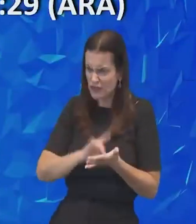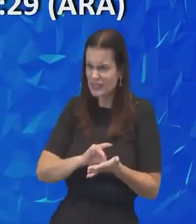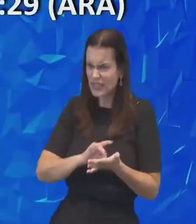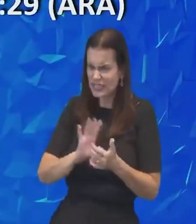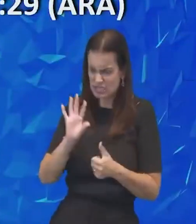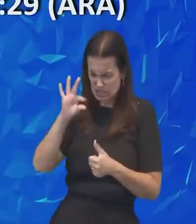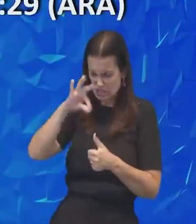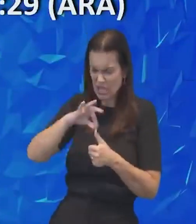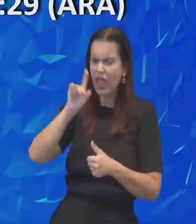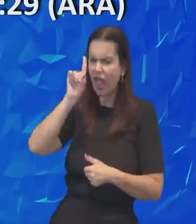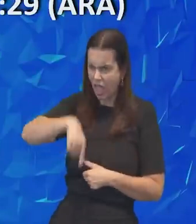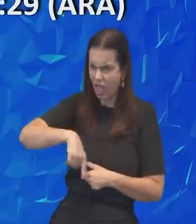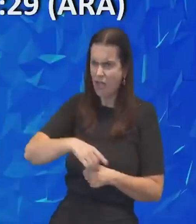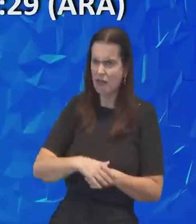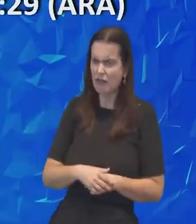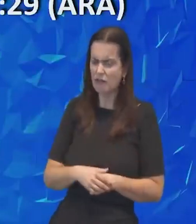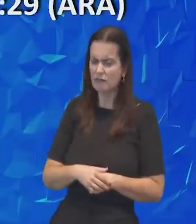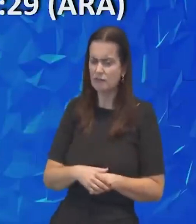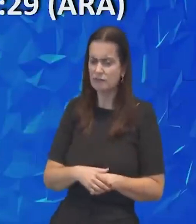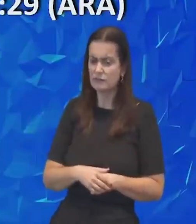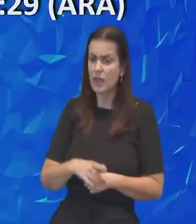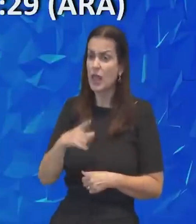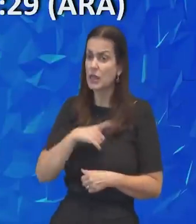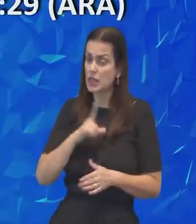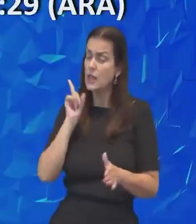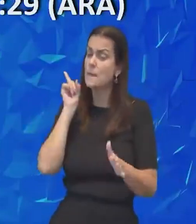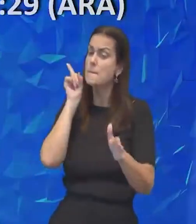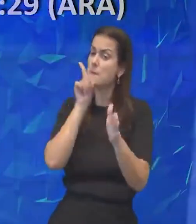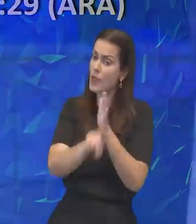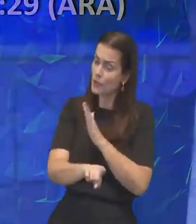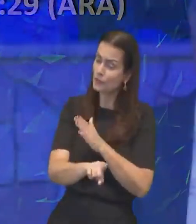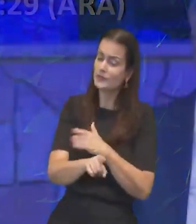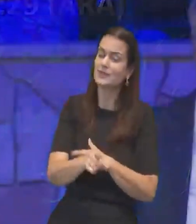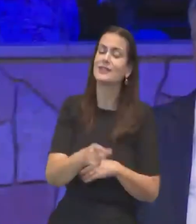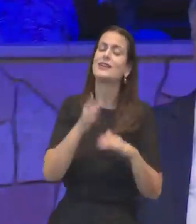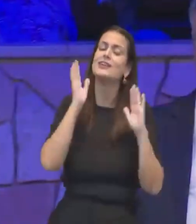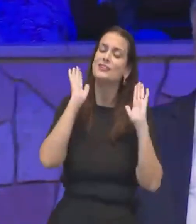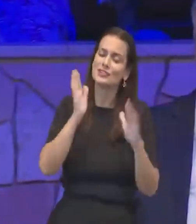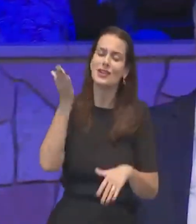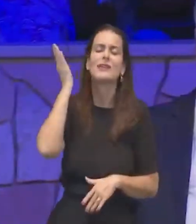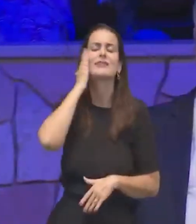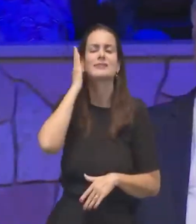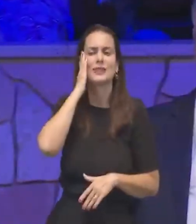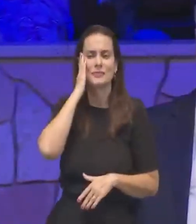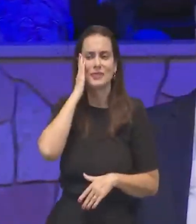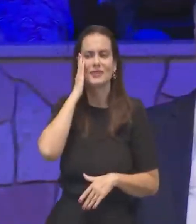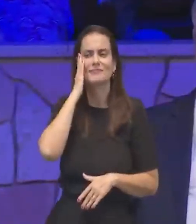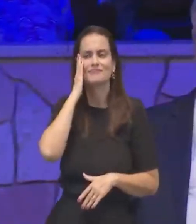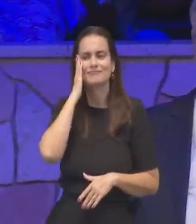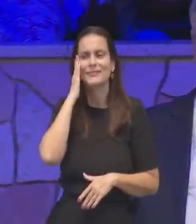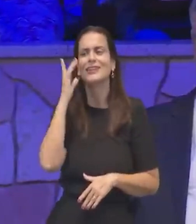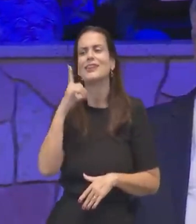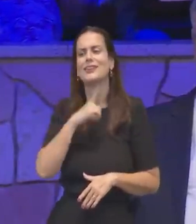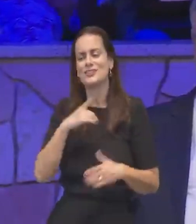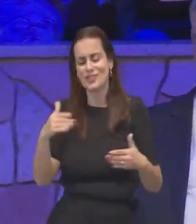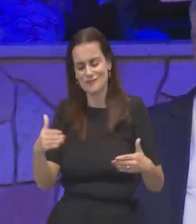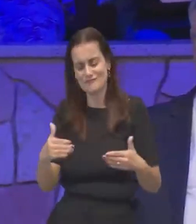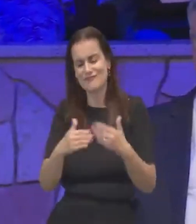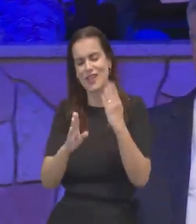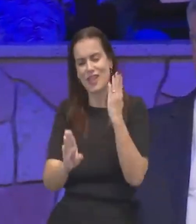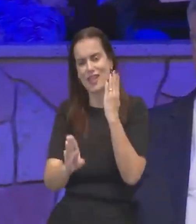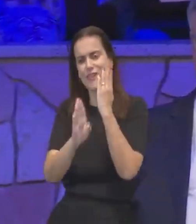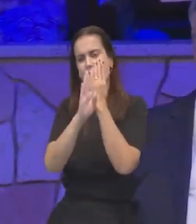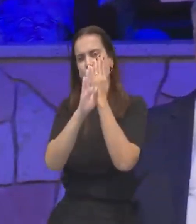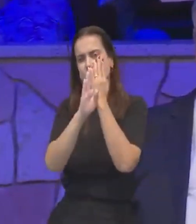Mas perceba que nessa pergunta existe uma pitada de verdade. Ela sabia que agora estava diante do Messias.